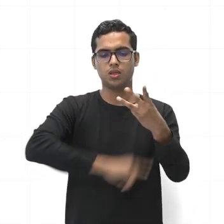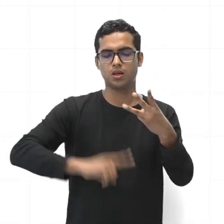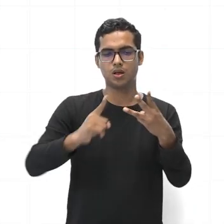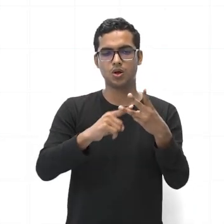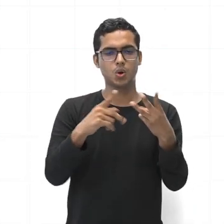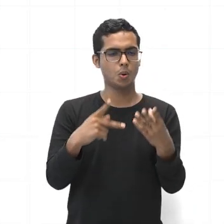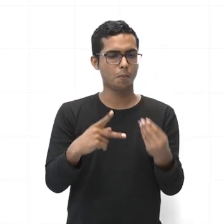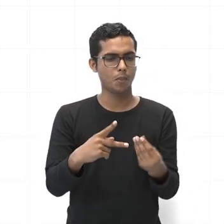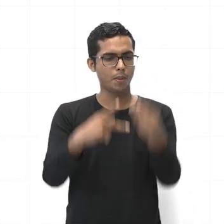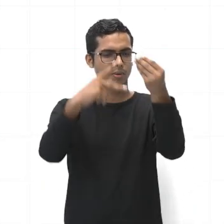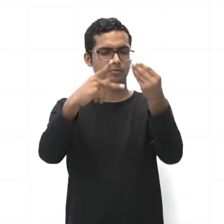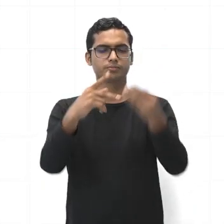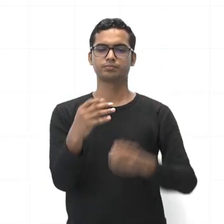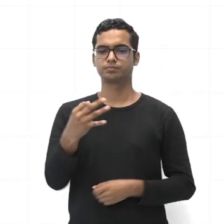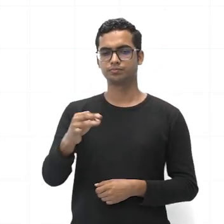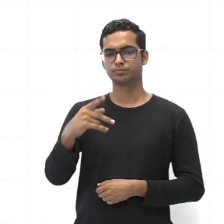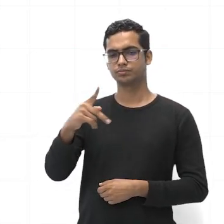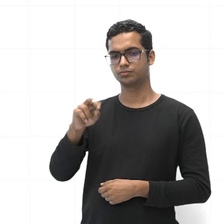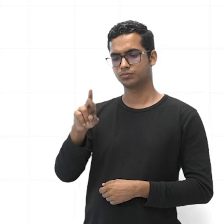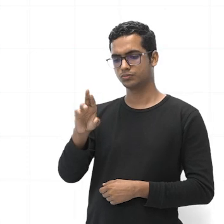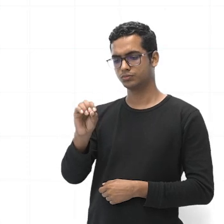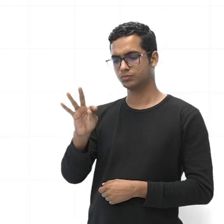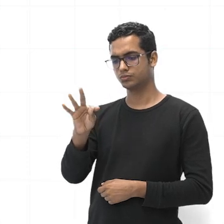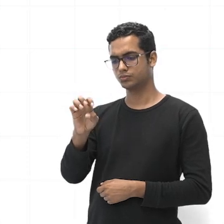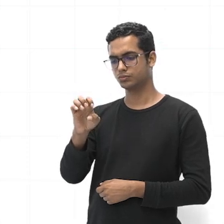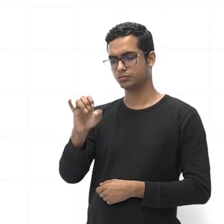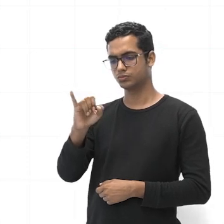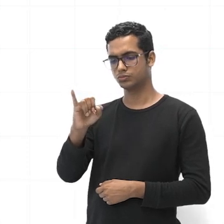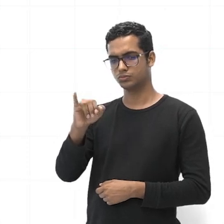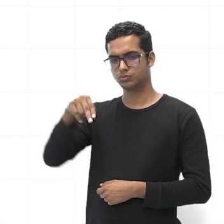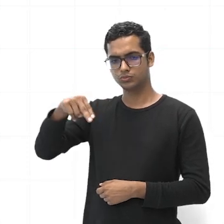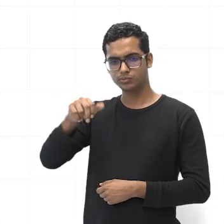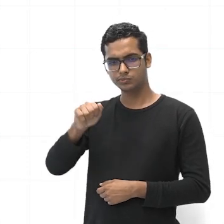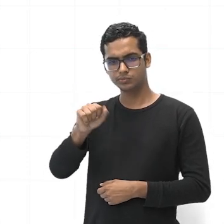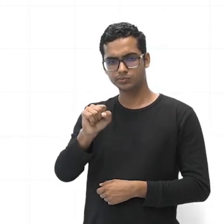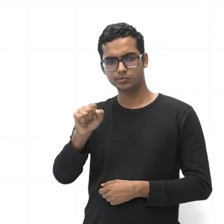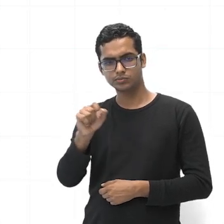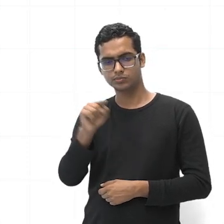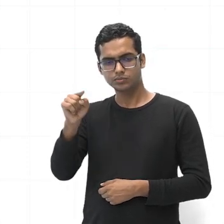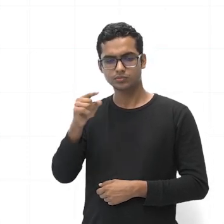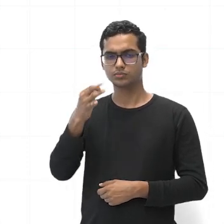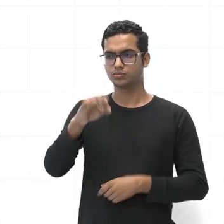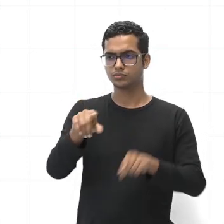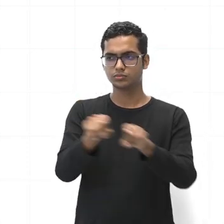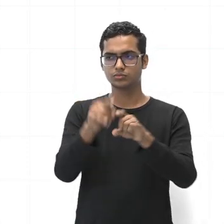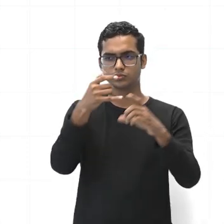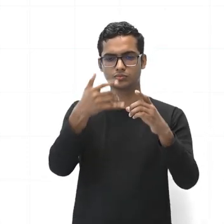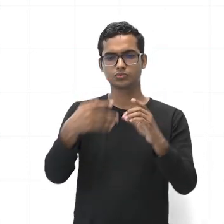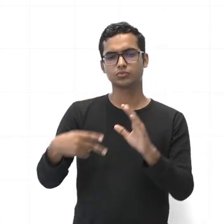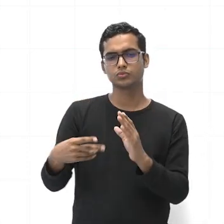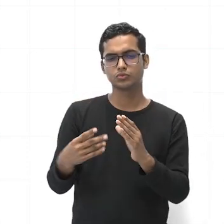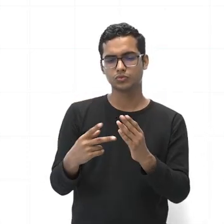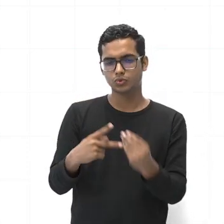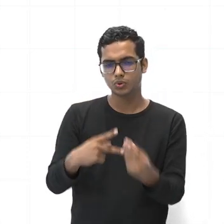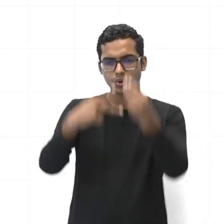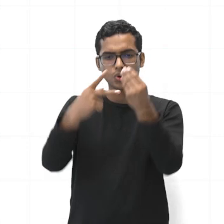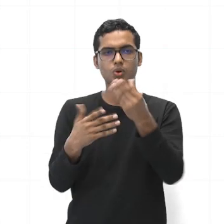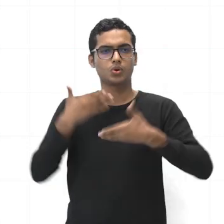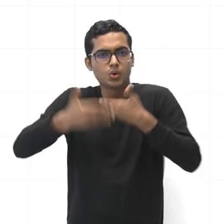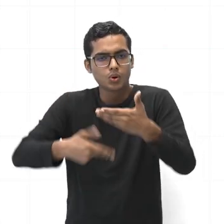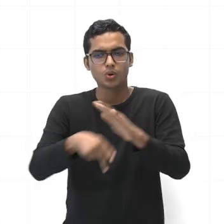né? As moléculas provenientes do nosso processo de digestão